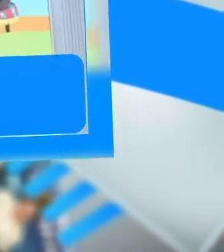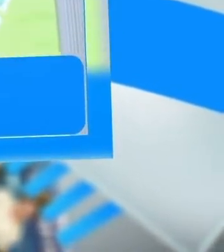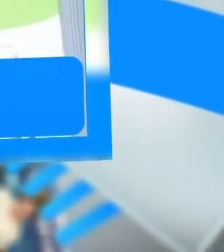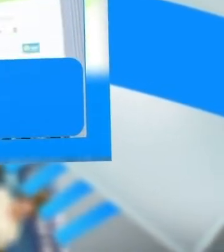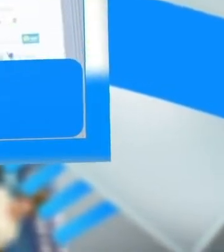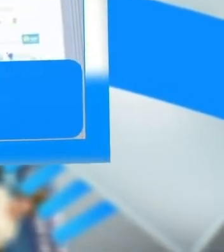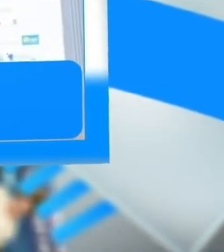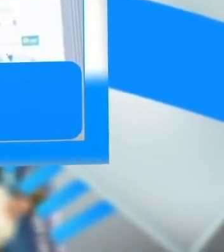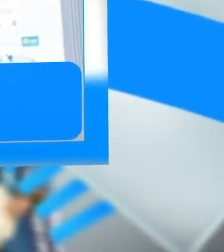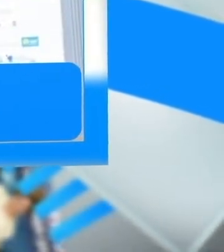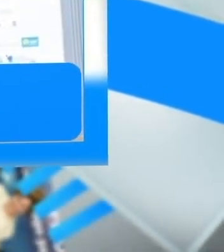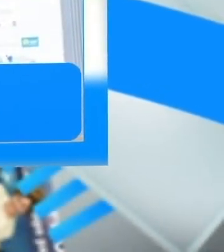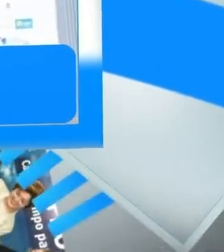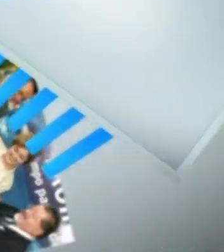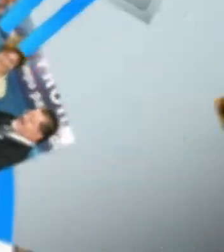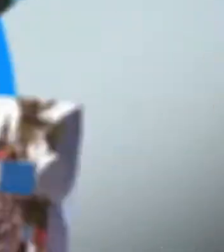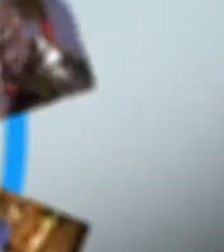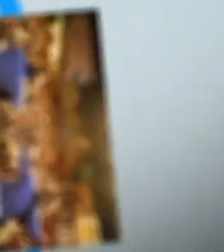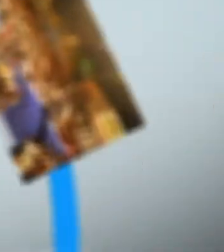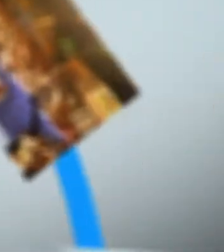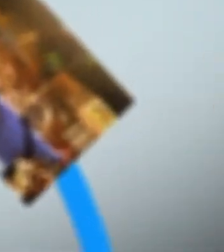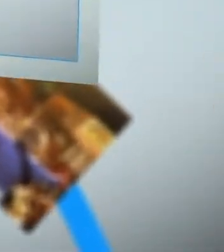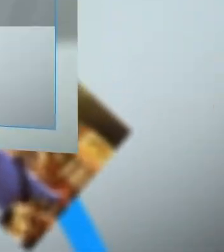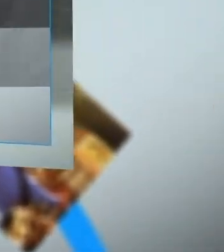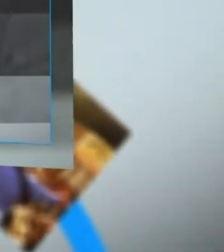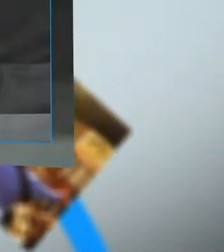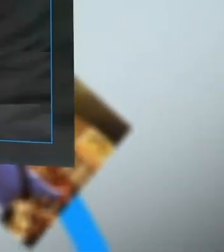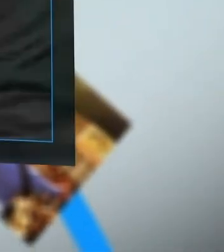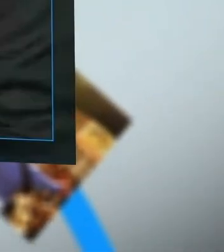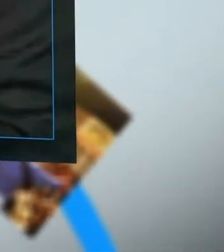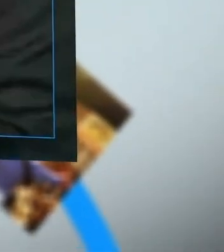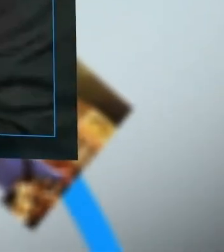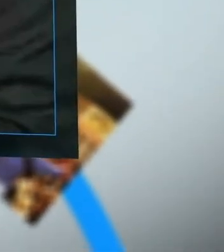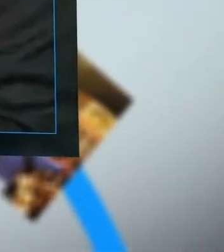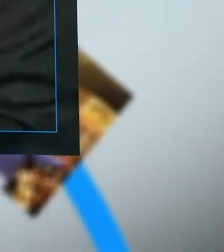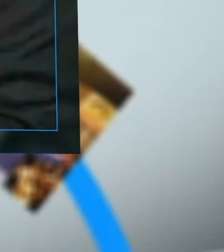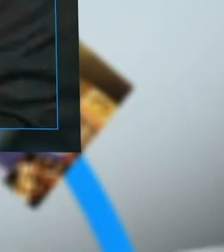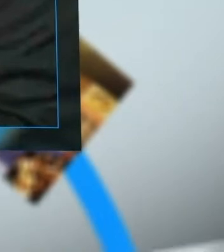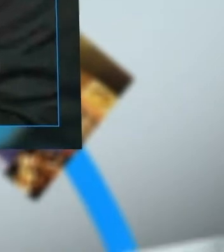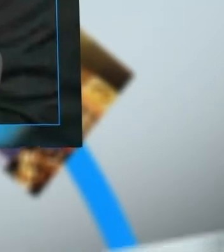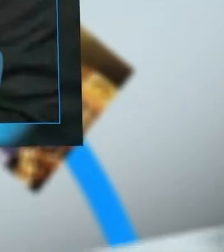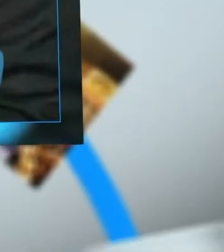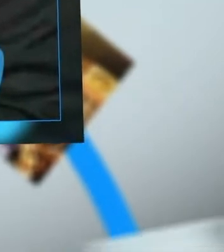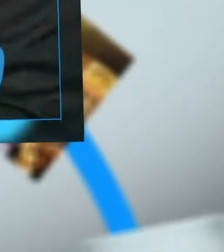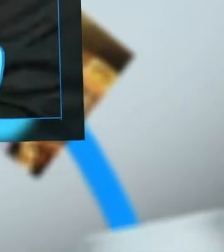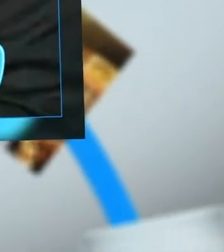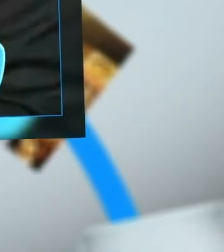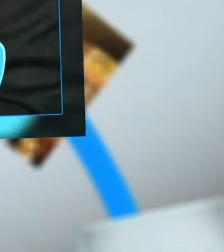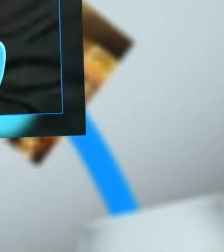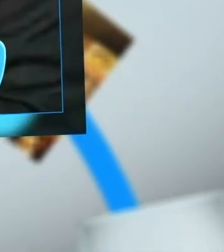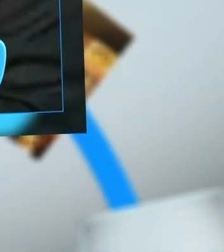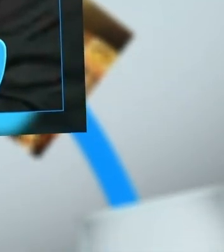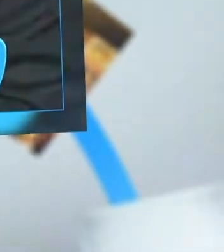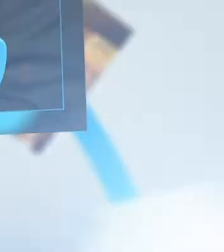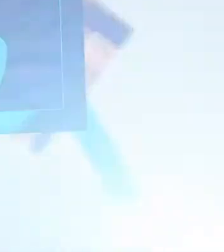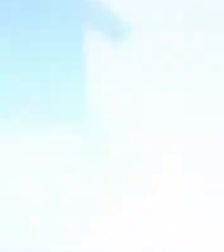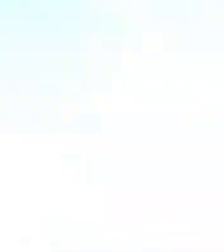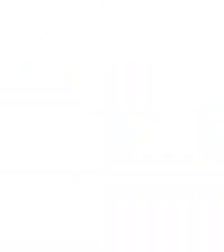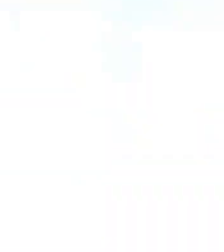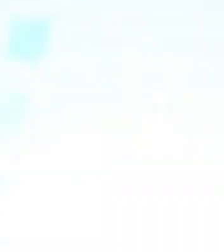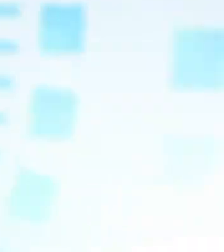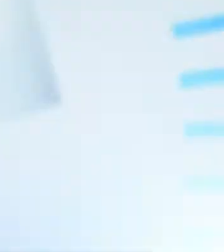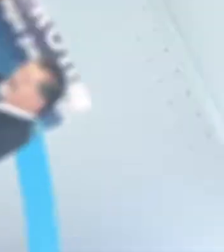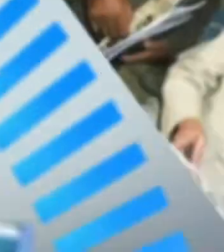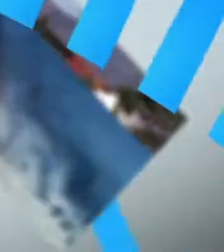e realizador associado, tanto em eventos, ações e projetos nacionais como internacionais, viabilizados por meio de convênios